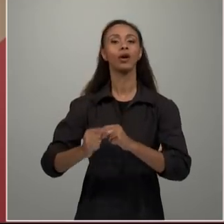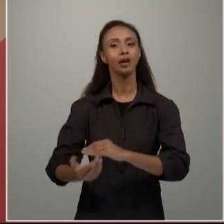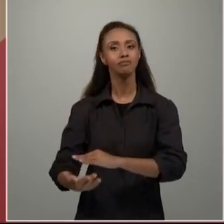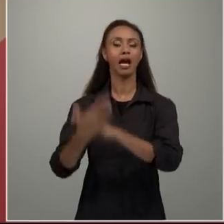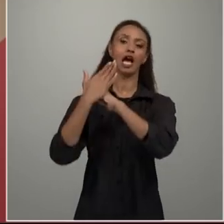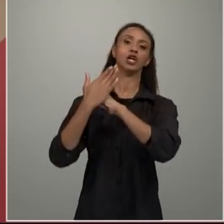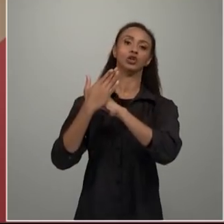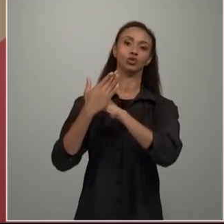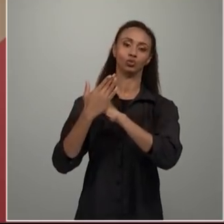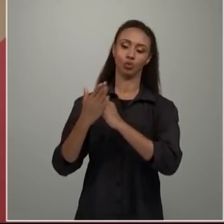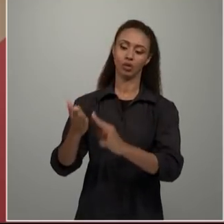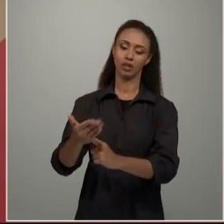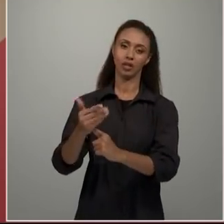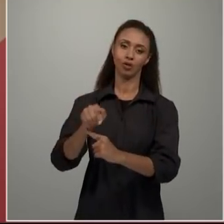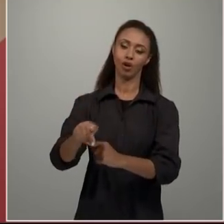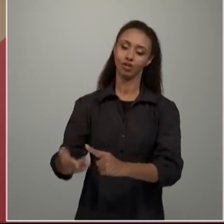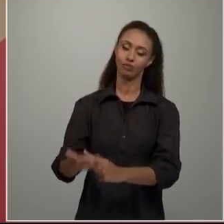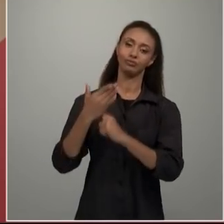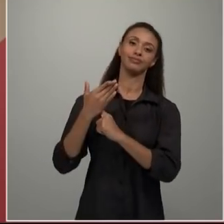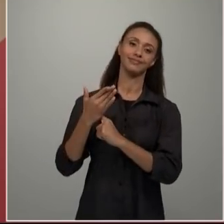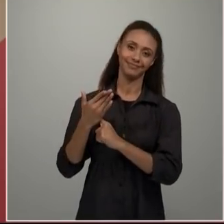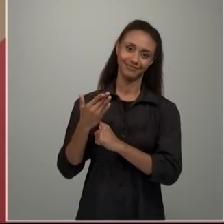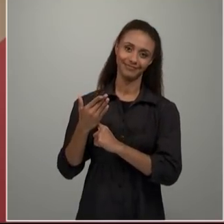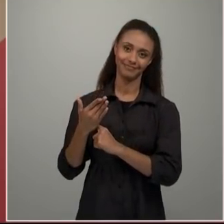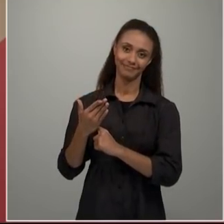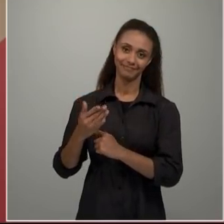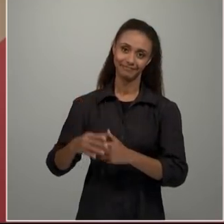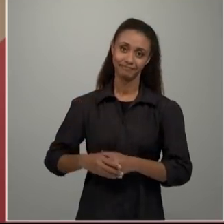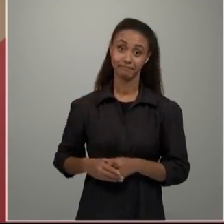tá então vamos botar o powerpoint